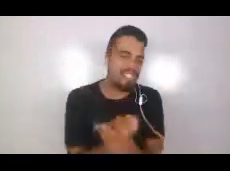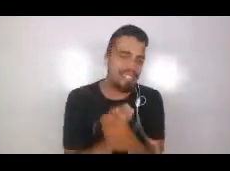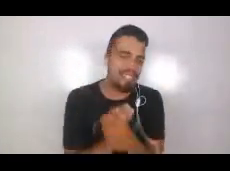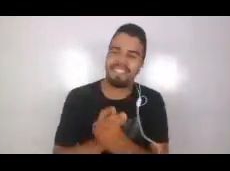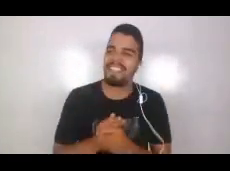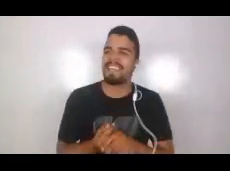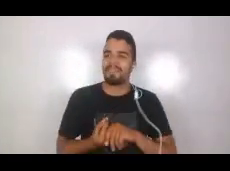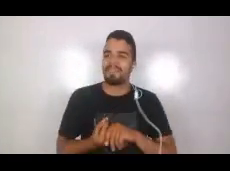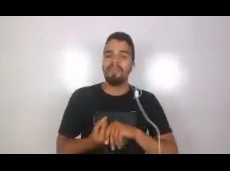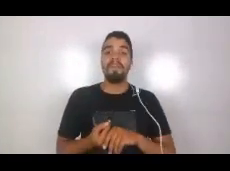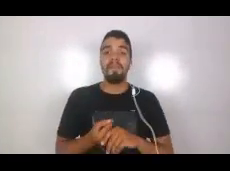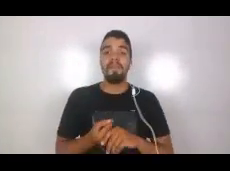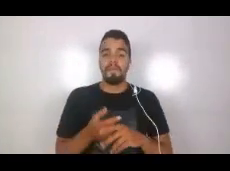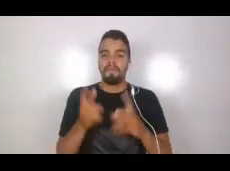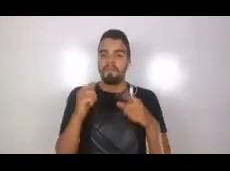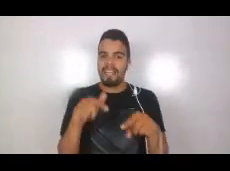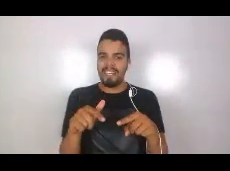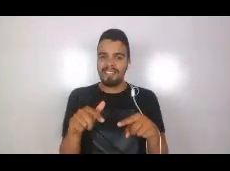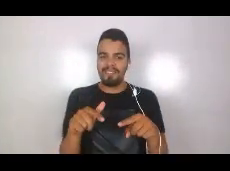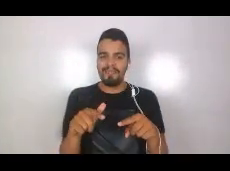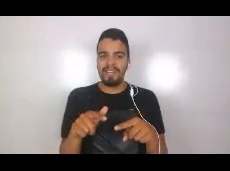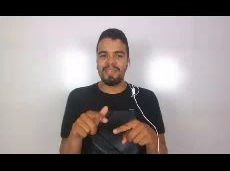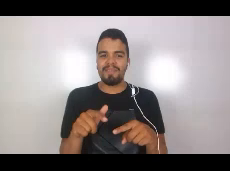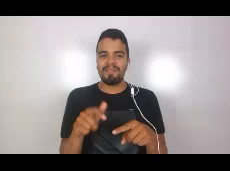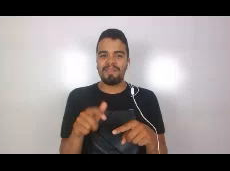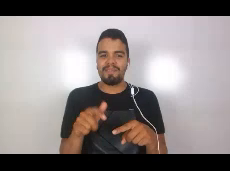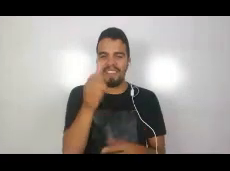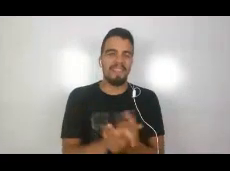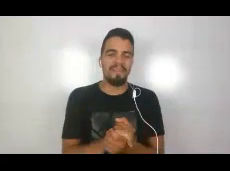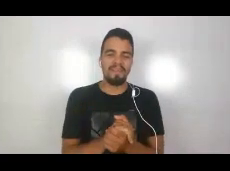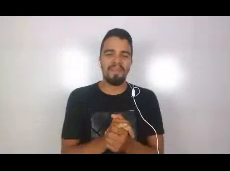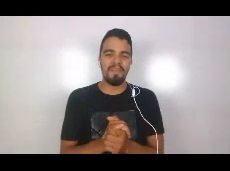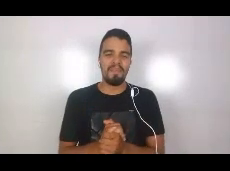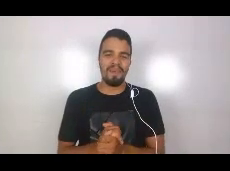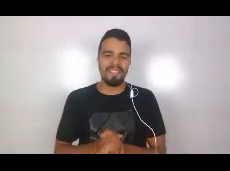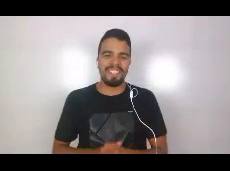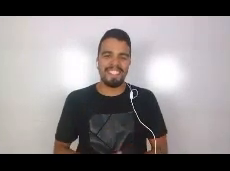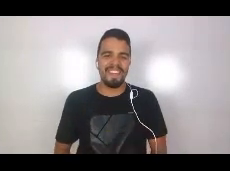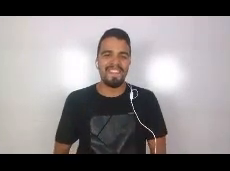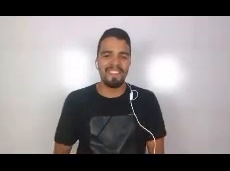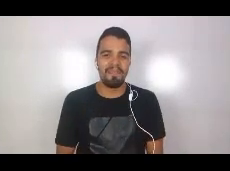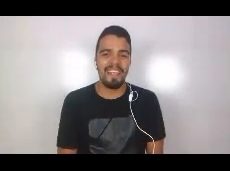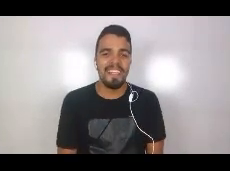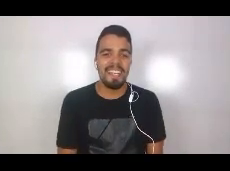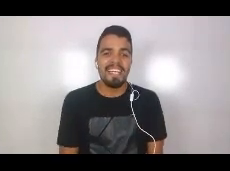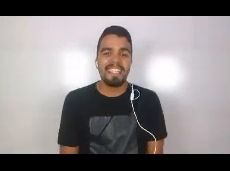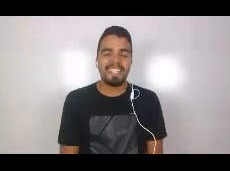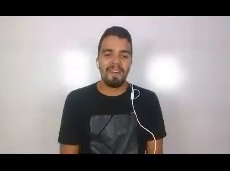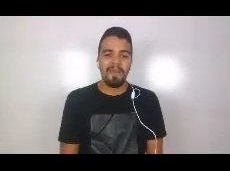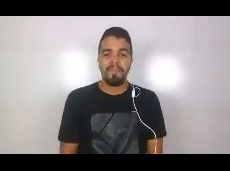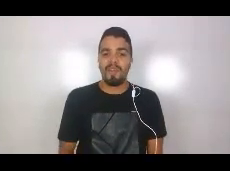vendo, a gente não consegue, tá bom? Mas é isso mesmo. Perfeito, Clemilton, muito bom, você saiu muito